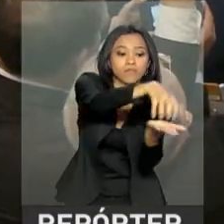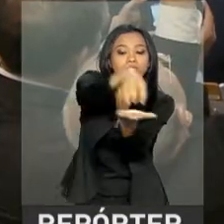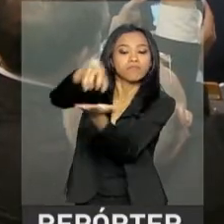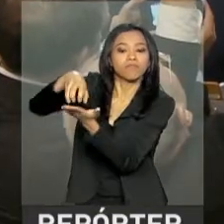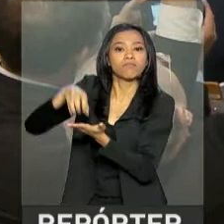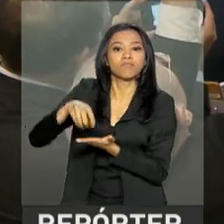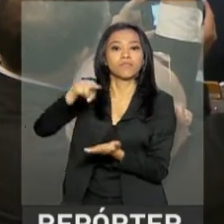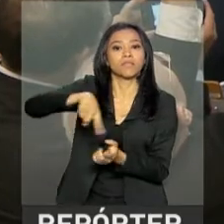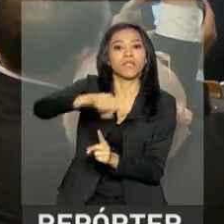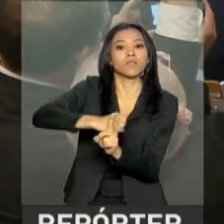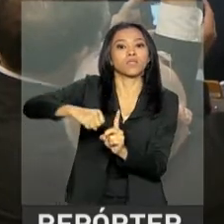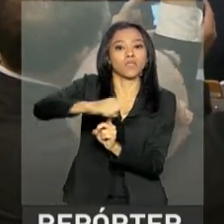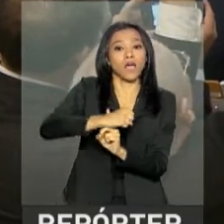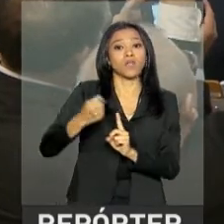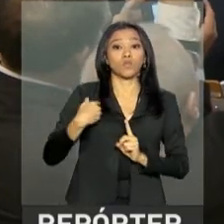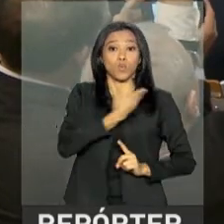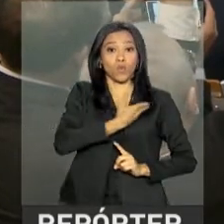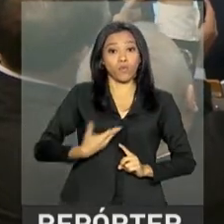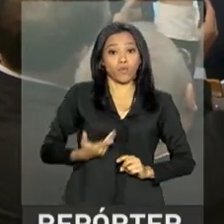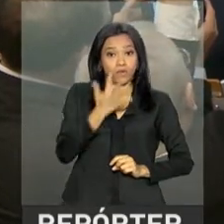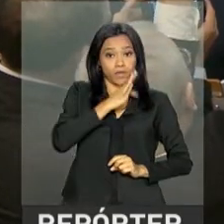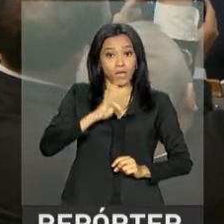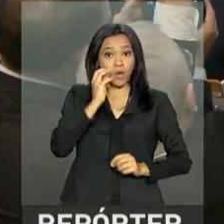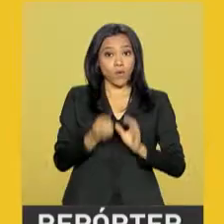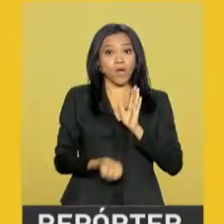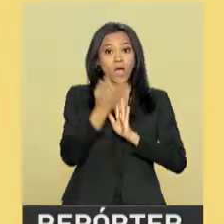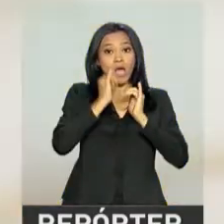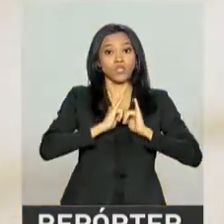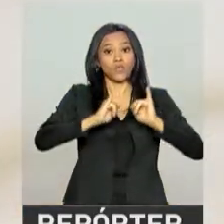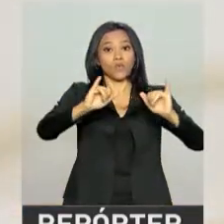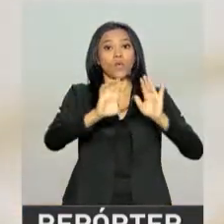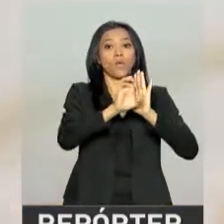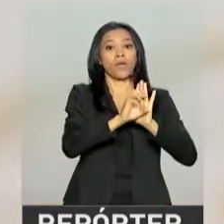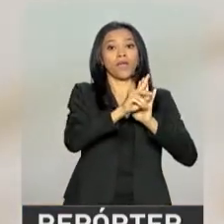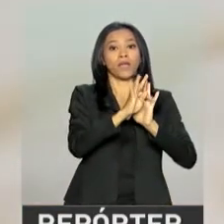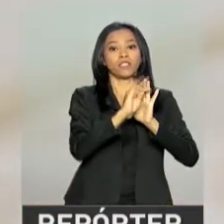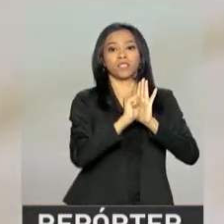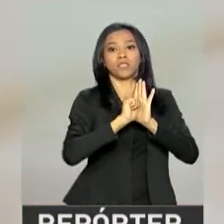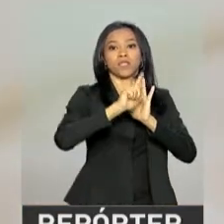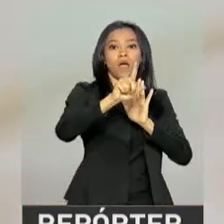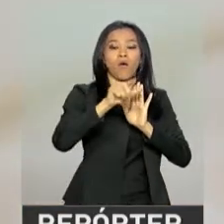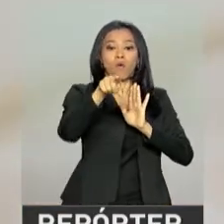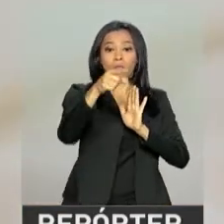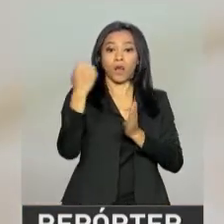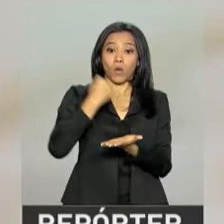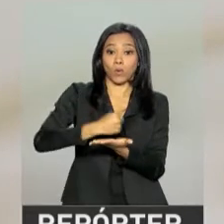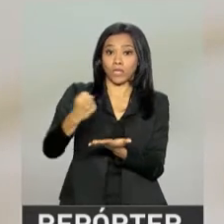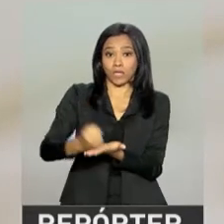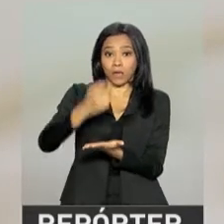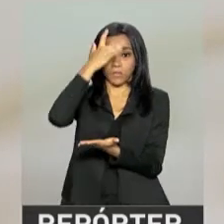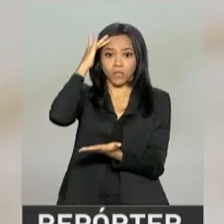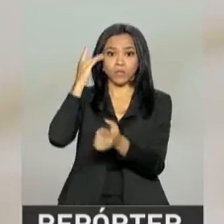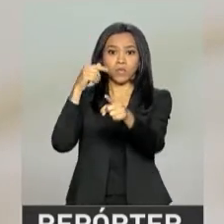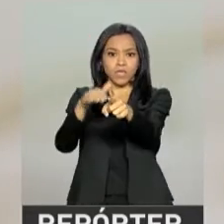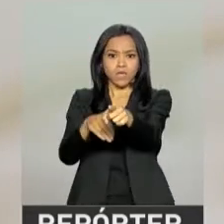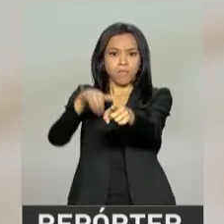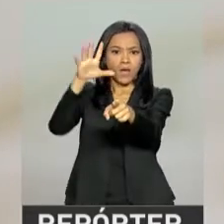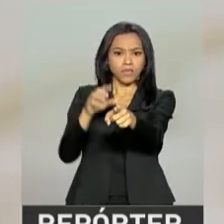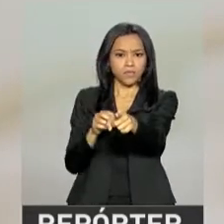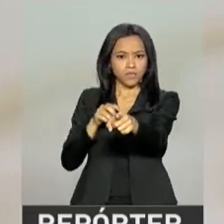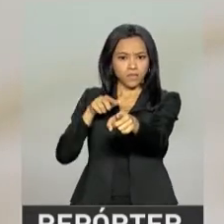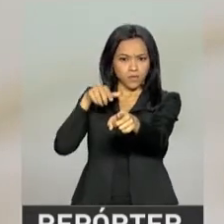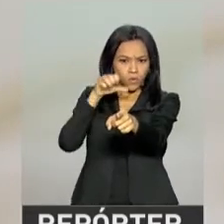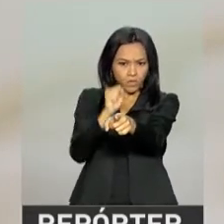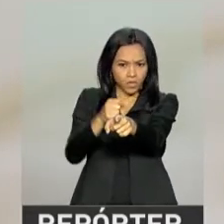federal lançou edital para contratar mais vagas o orçamento da iniciativa supera os 87 milhões de